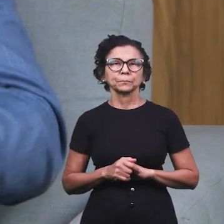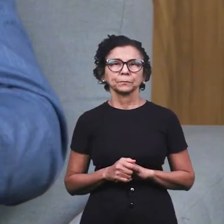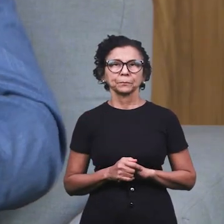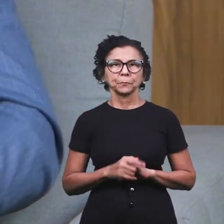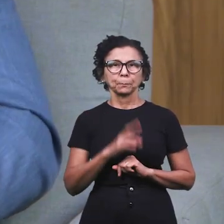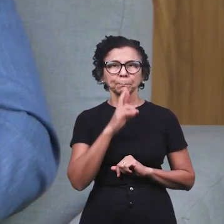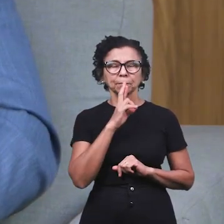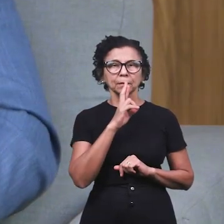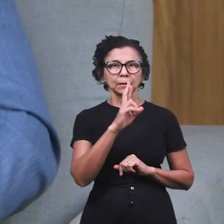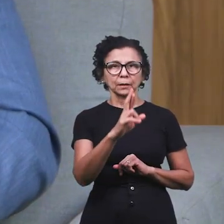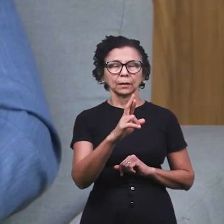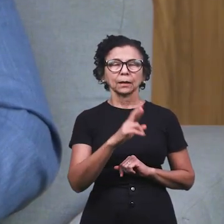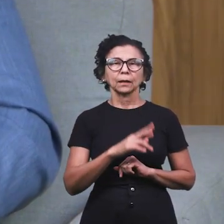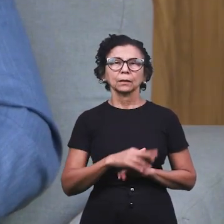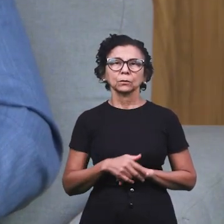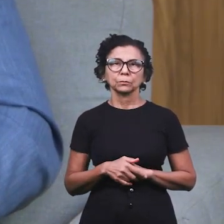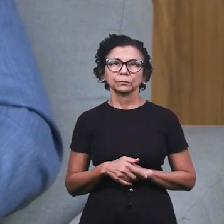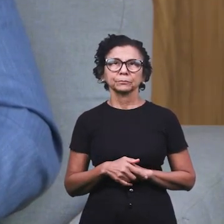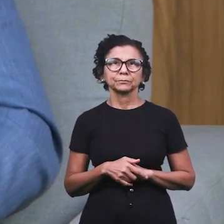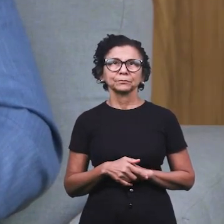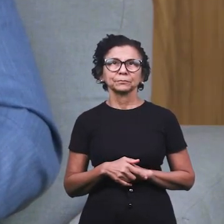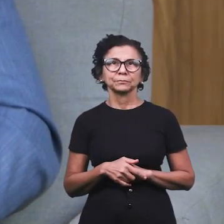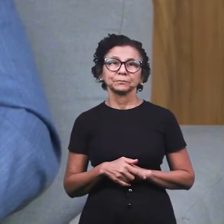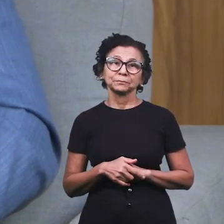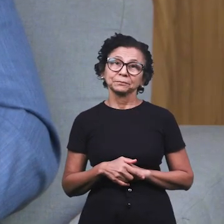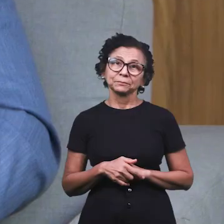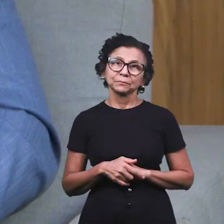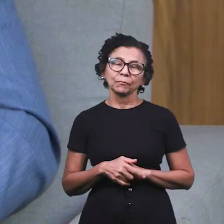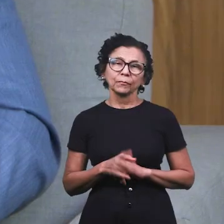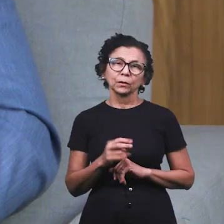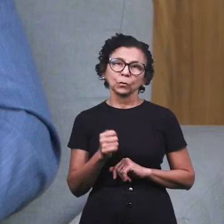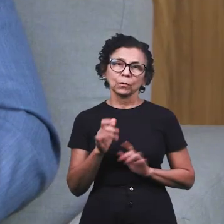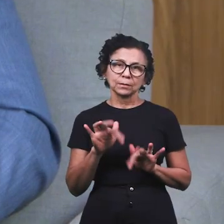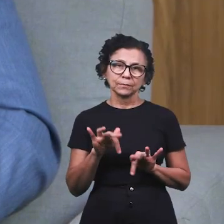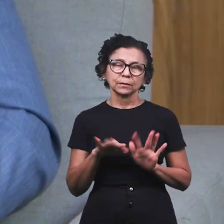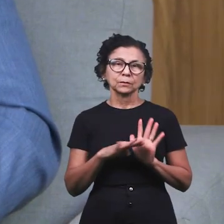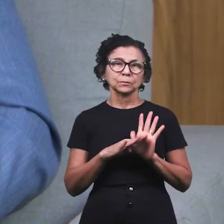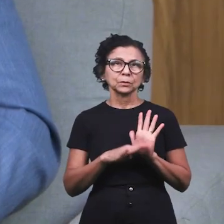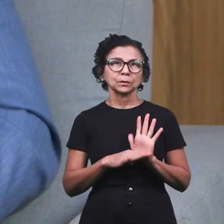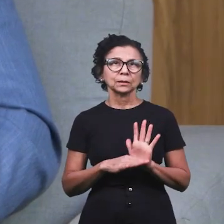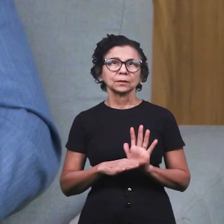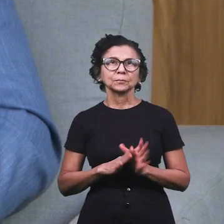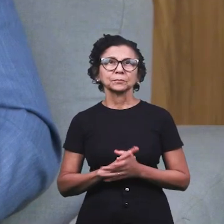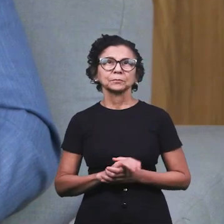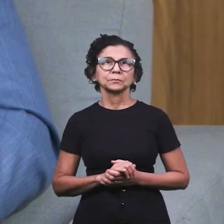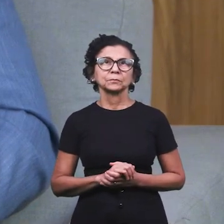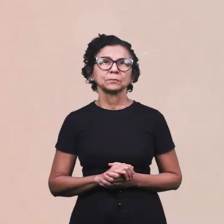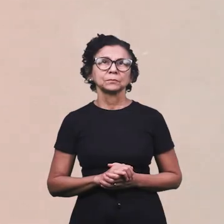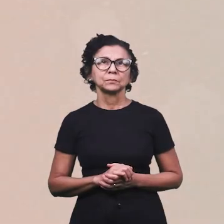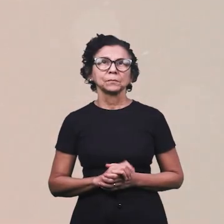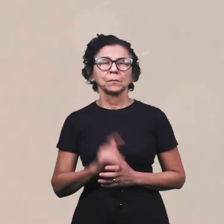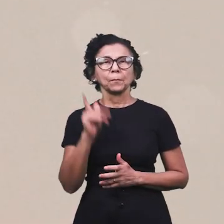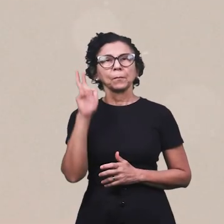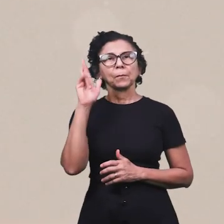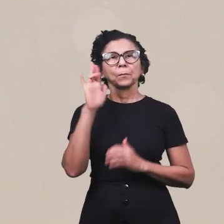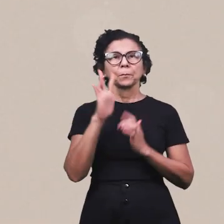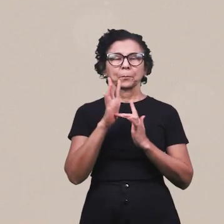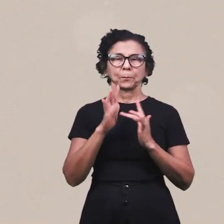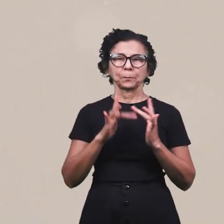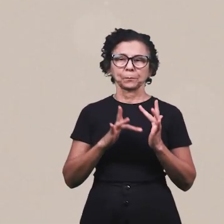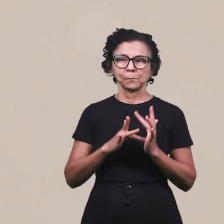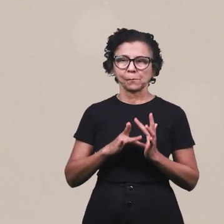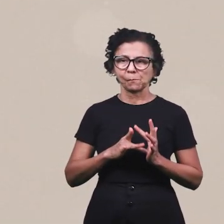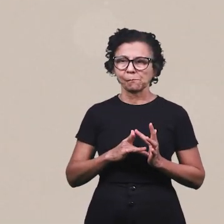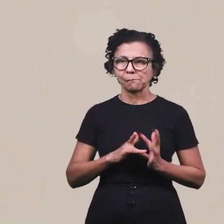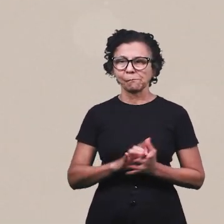que os nossos irmãos enviam, porque já estamos chegando aqui perto do final do programa e chegou a hora do recado. A paz do Senhor